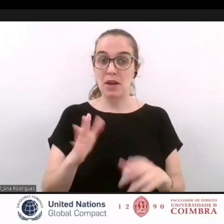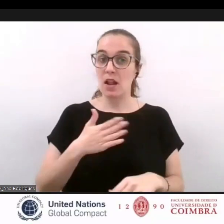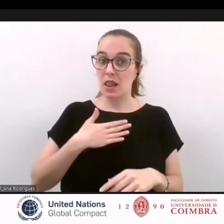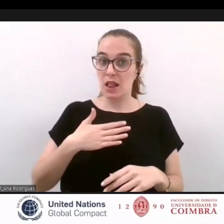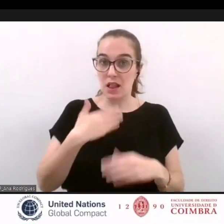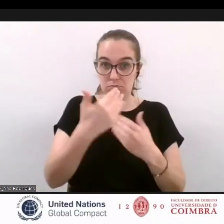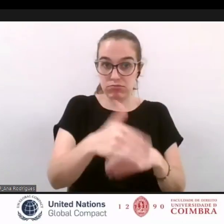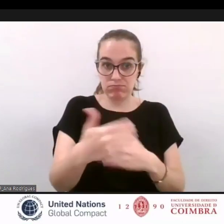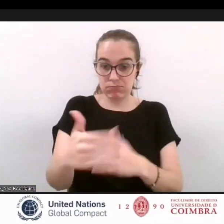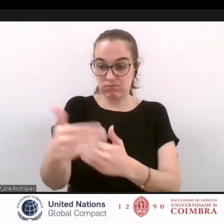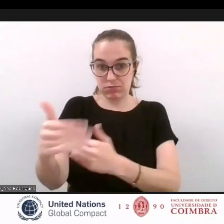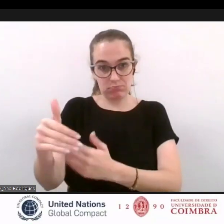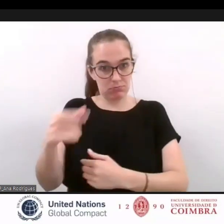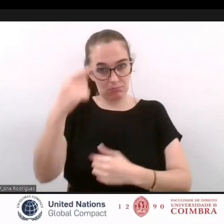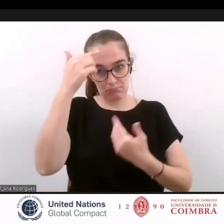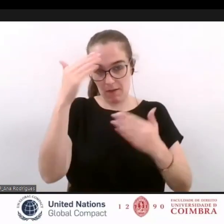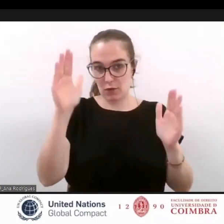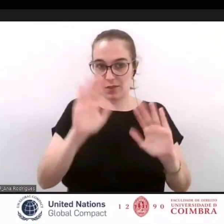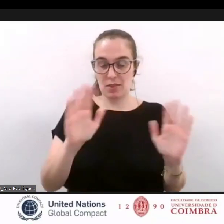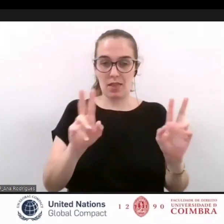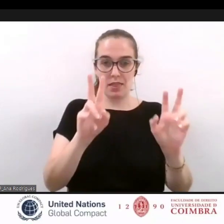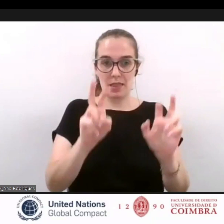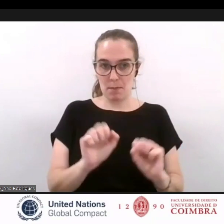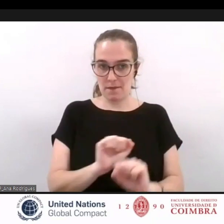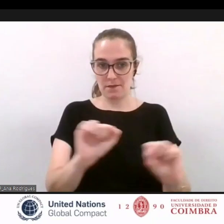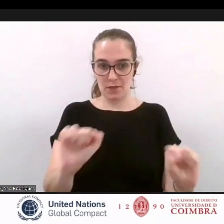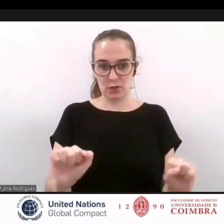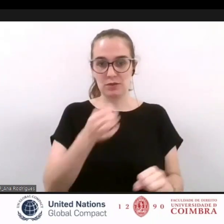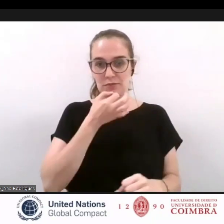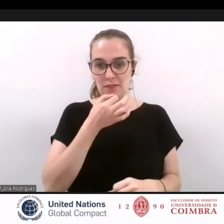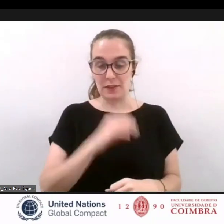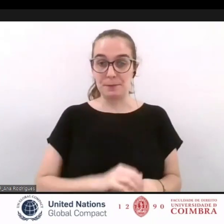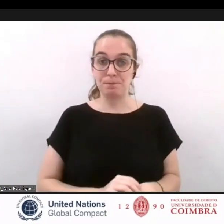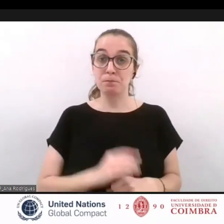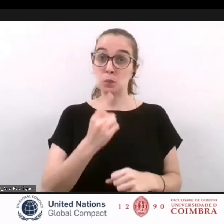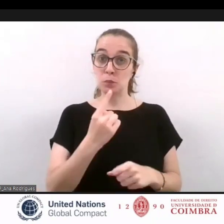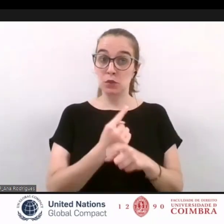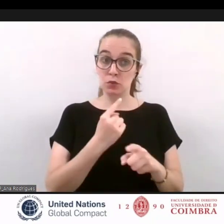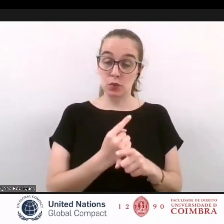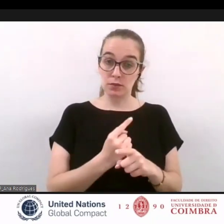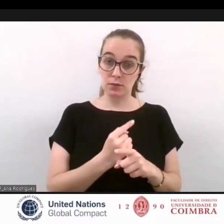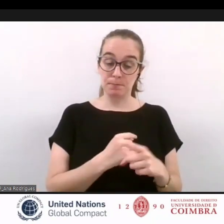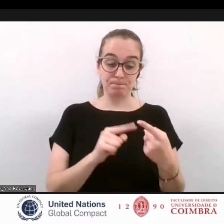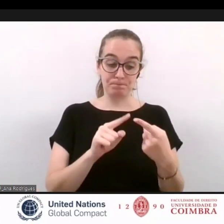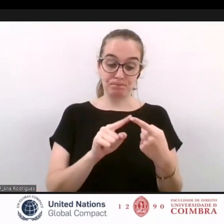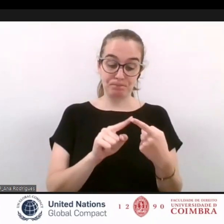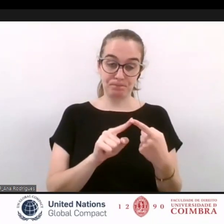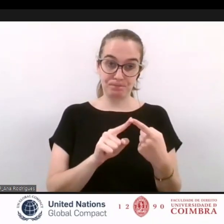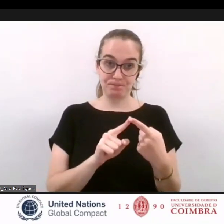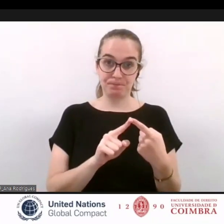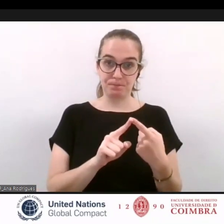a latitude que tem na abordagem do tema. Creio que uma das questões poderá ser